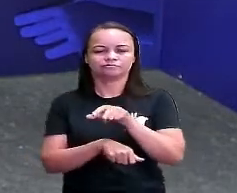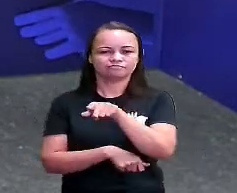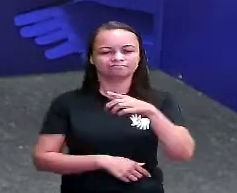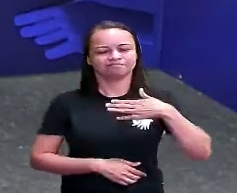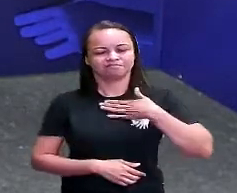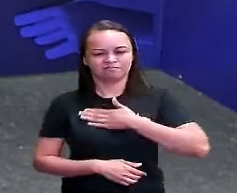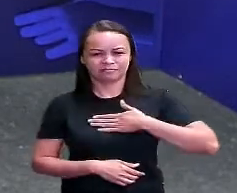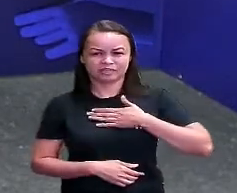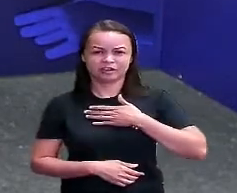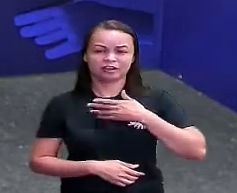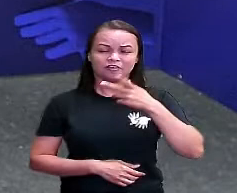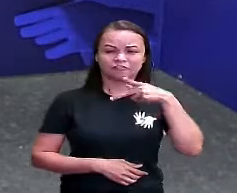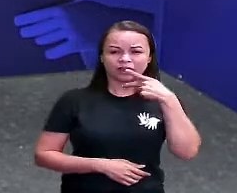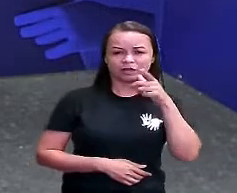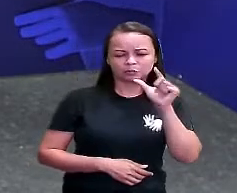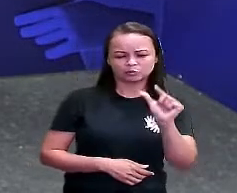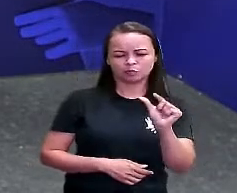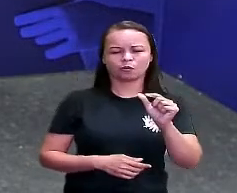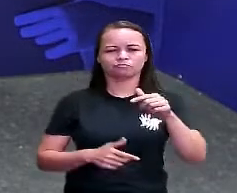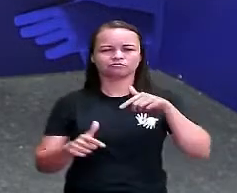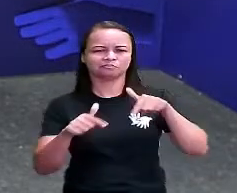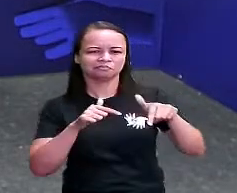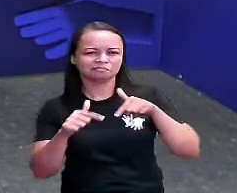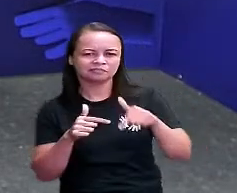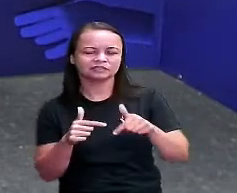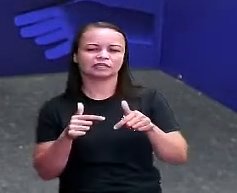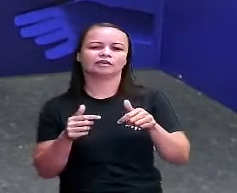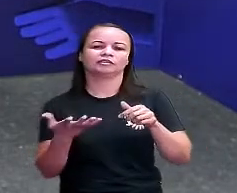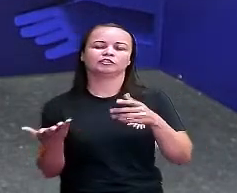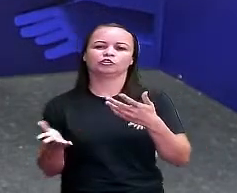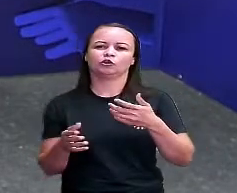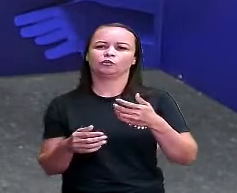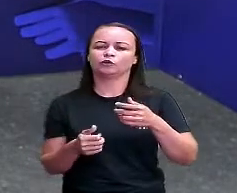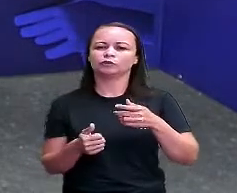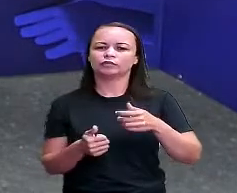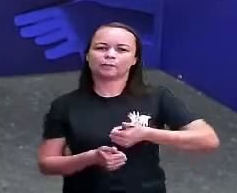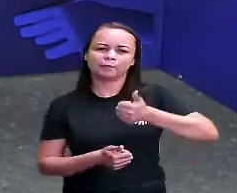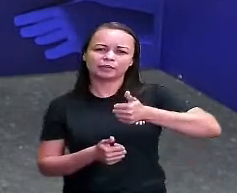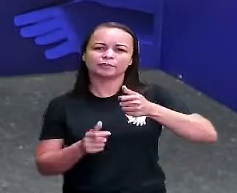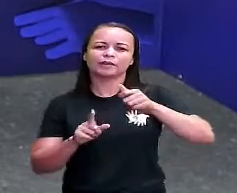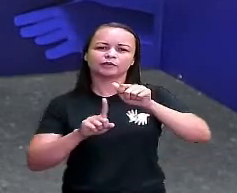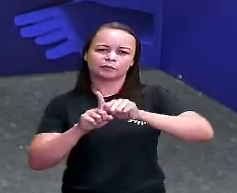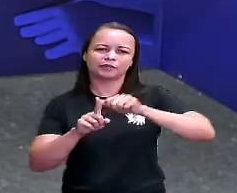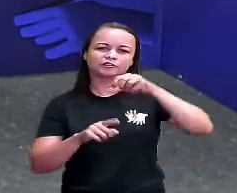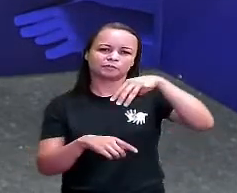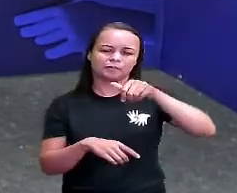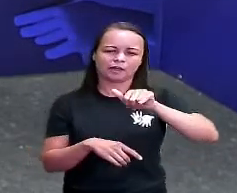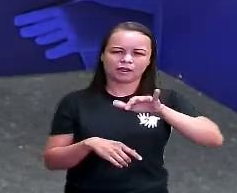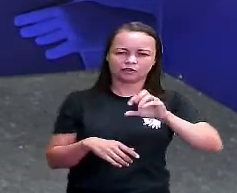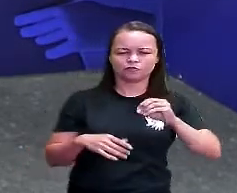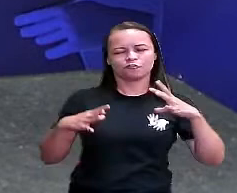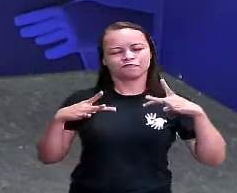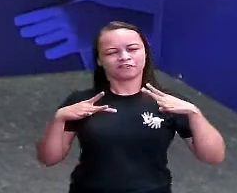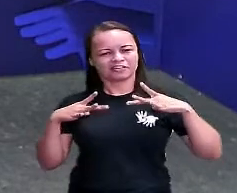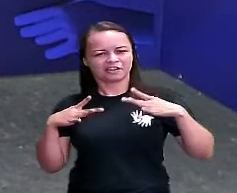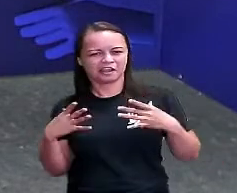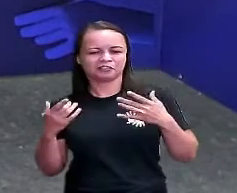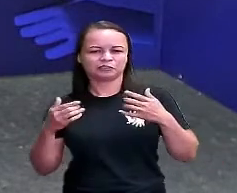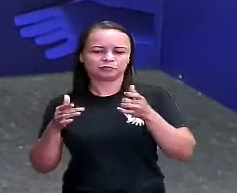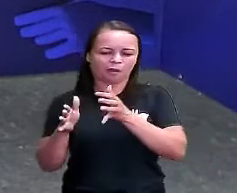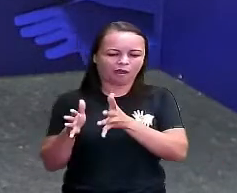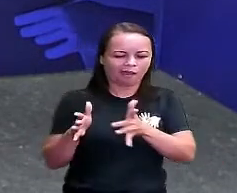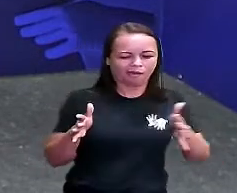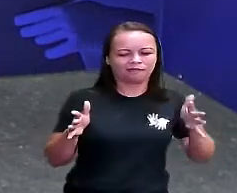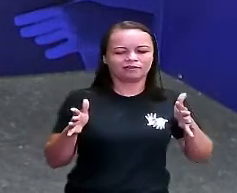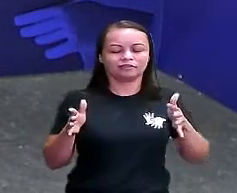gostado. A gente falou um pouco sobre o trabalho, sobre o 1º de maio. O feriado está chegando, o feriado vai passar